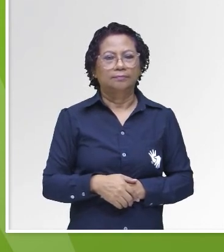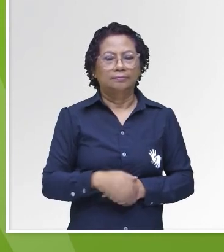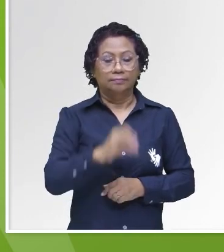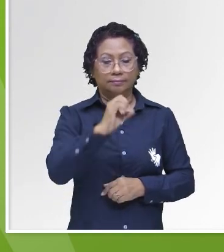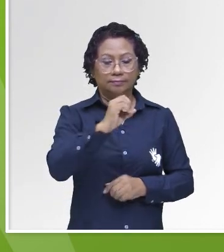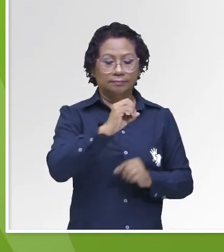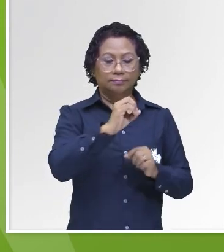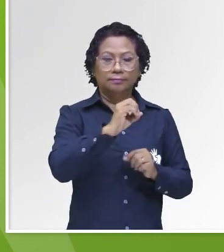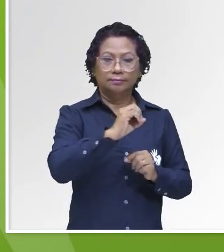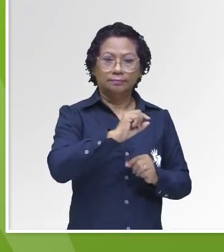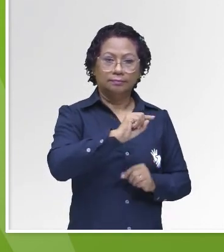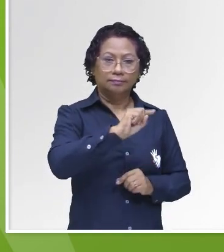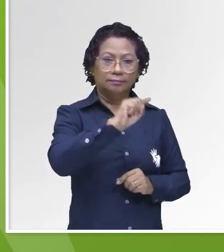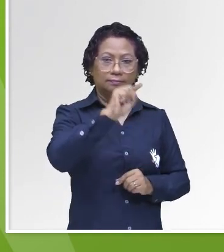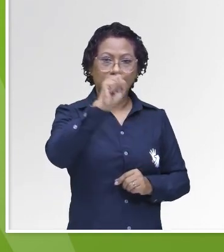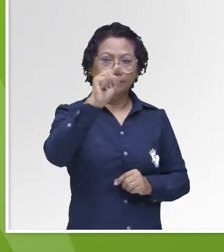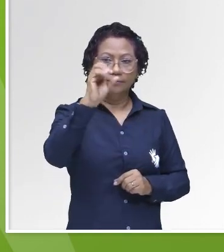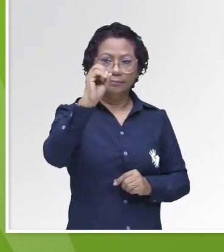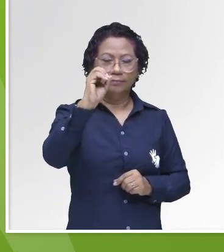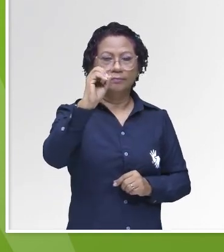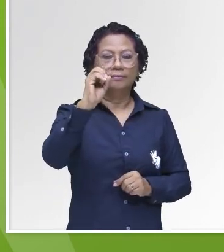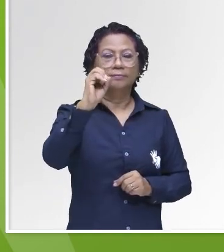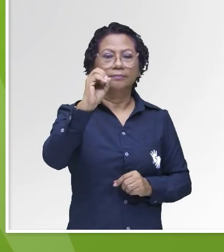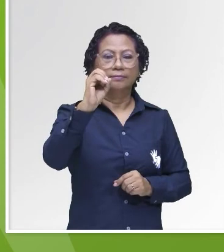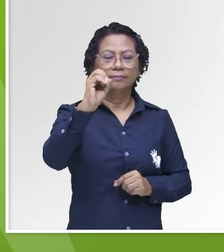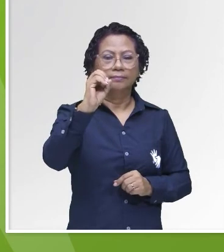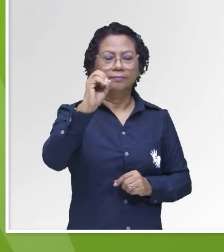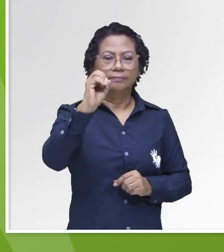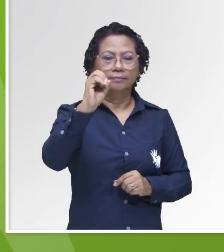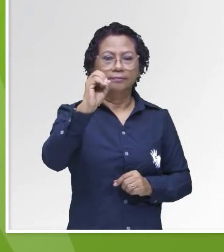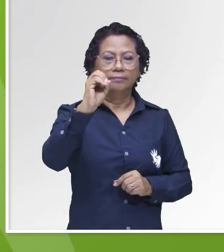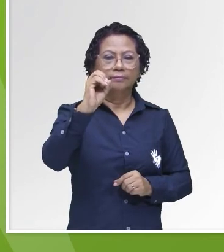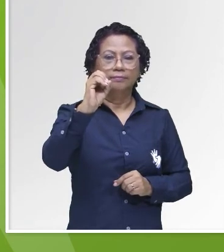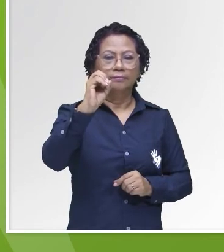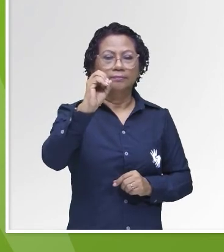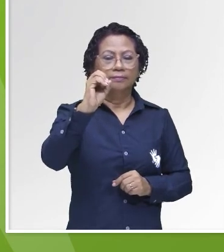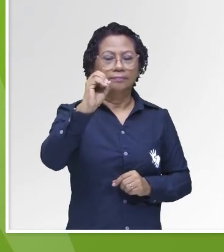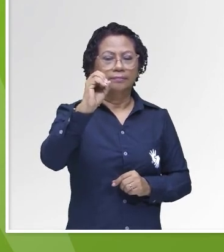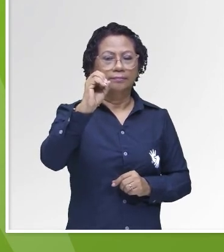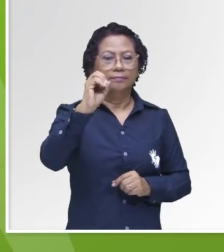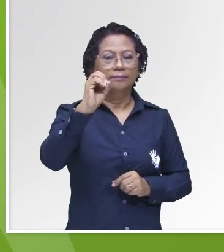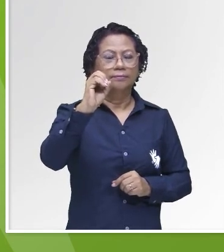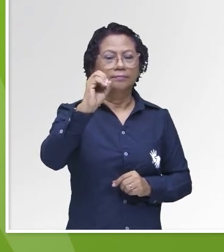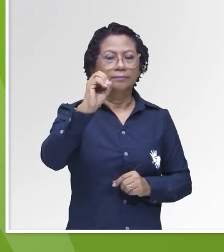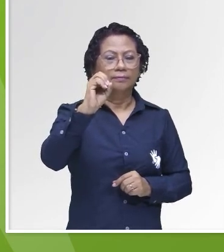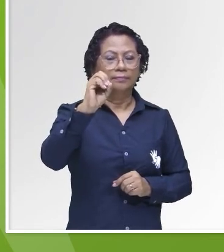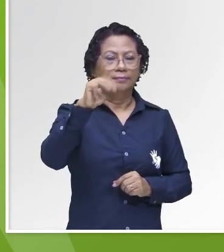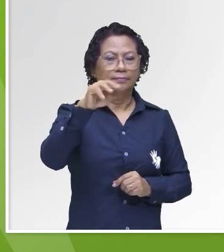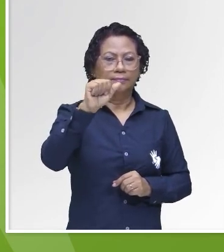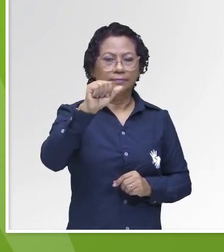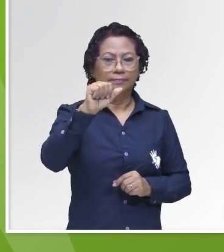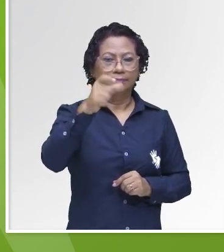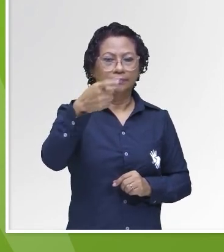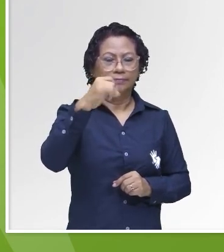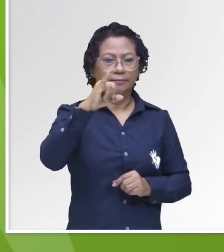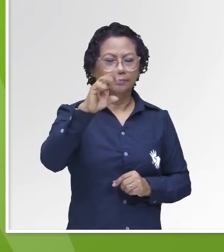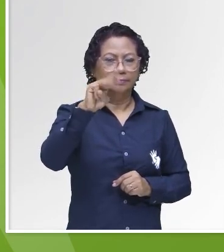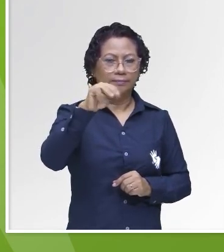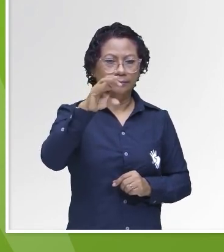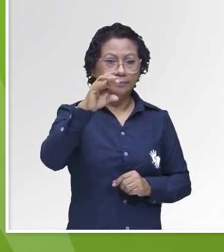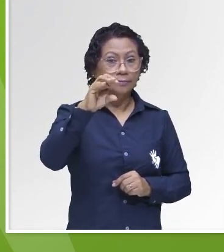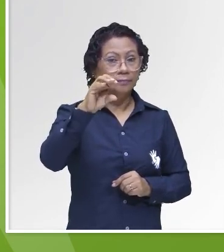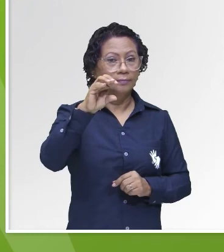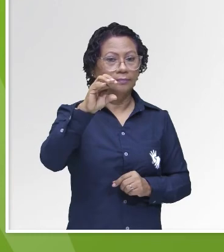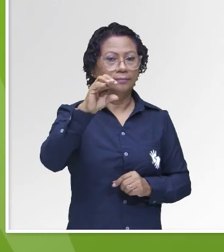mais alto, nós chamamos de altura máxima. Na altura máxima, a velocidade Vy é nula,